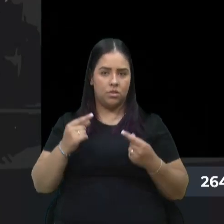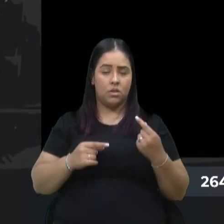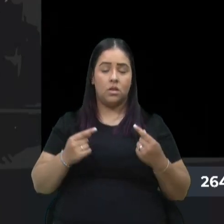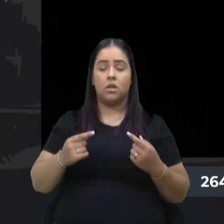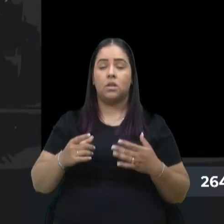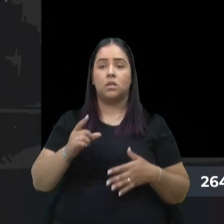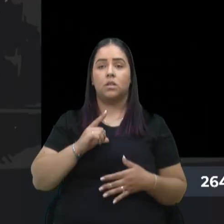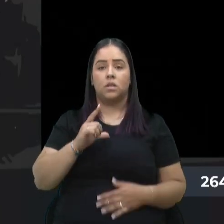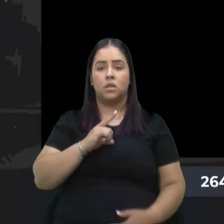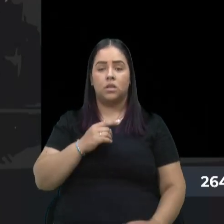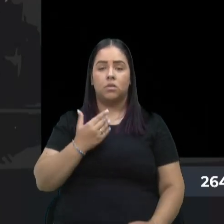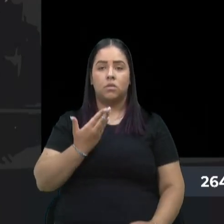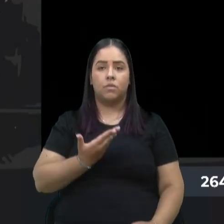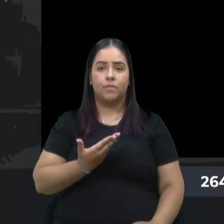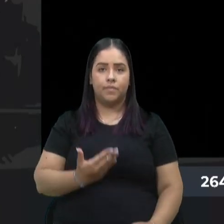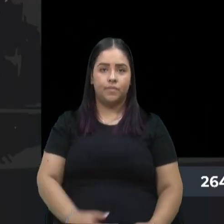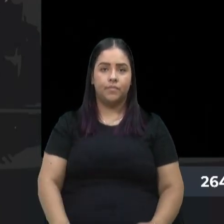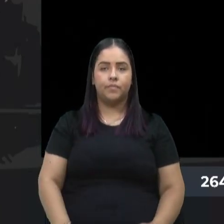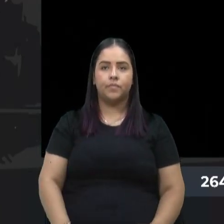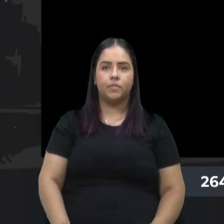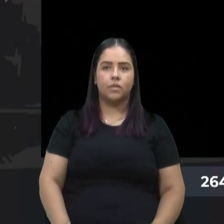aqui a nota do CIMEX.